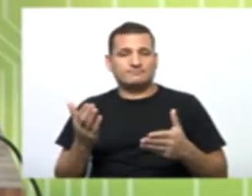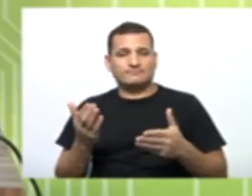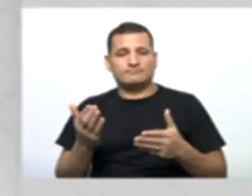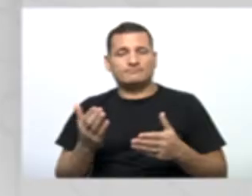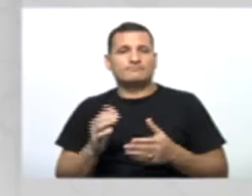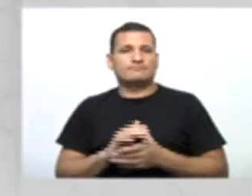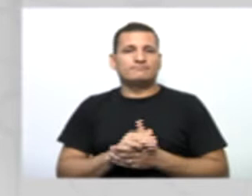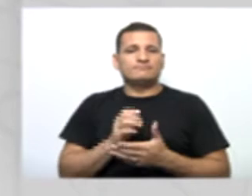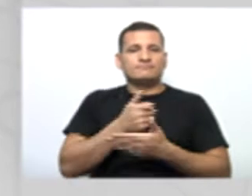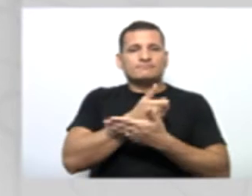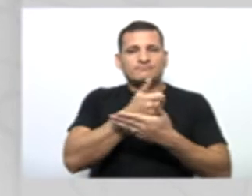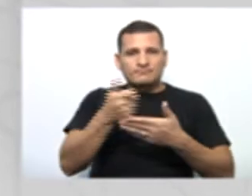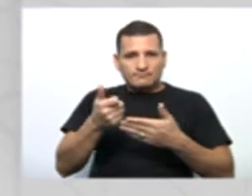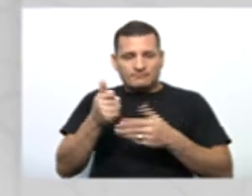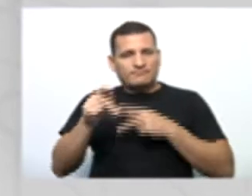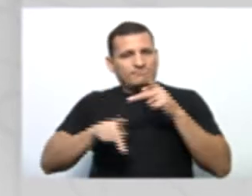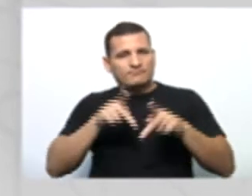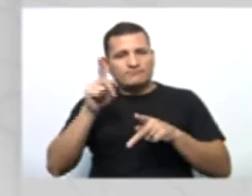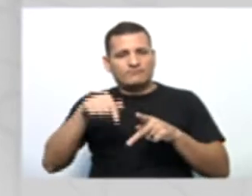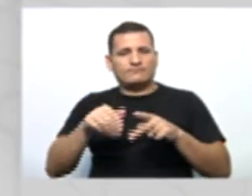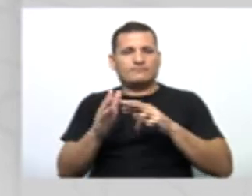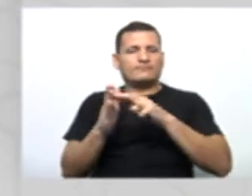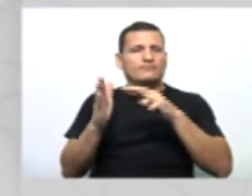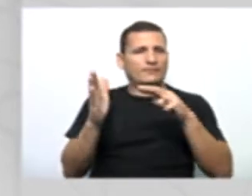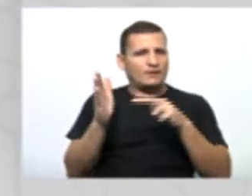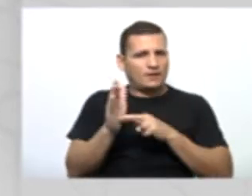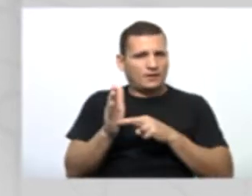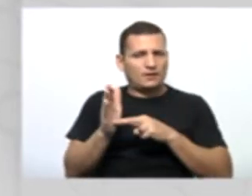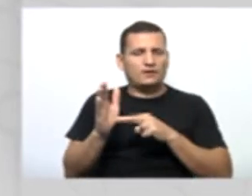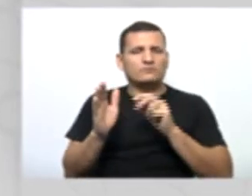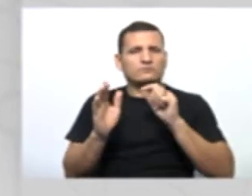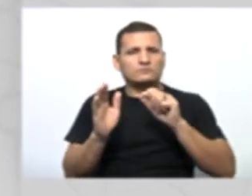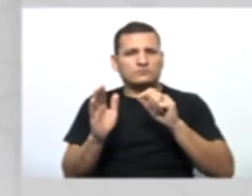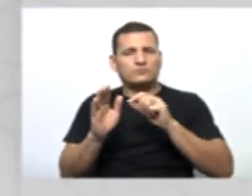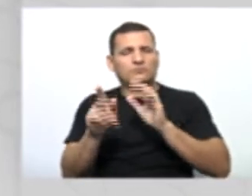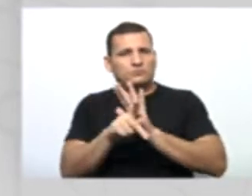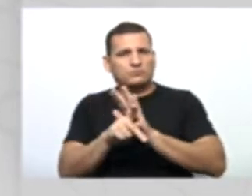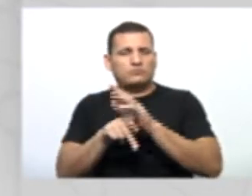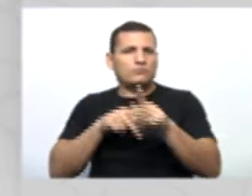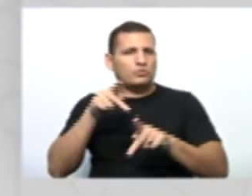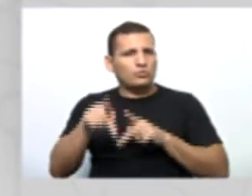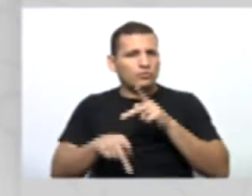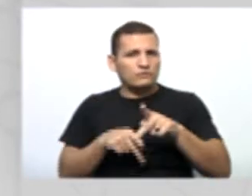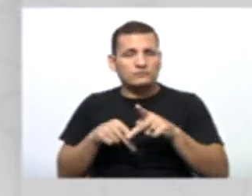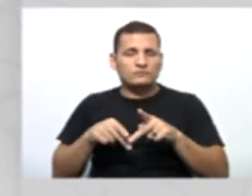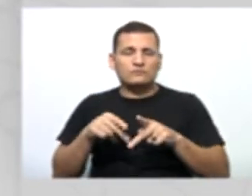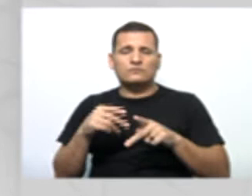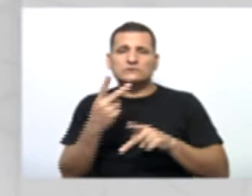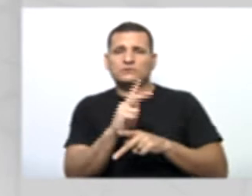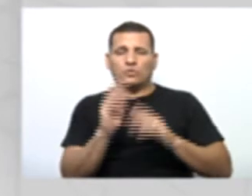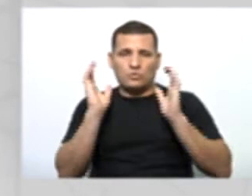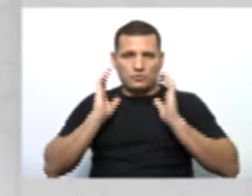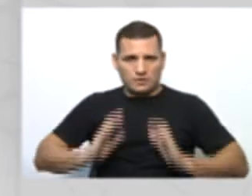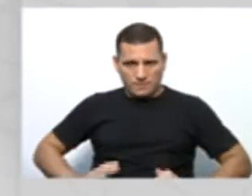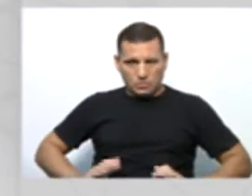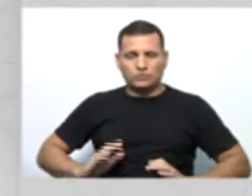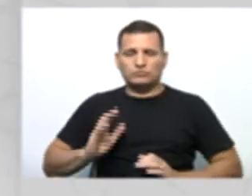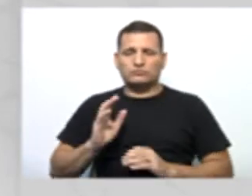a moral de um povo é o conjunto de normas vigentes consideradas como critérios que orientam o modo de agir, eu estou querendo